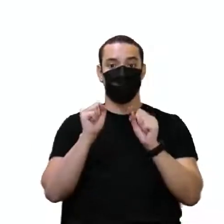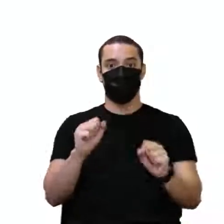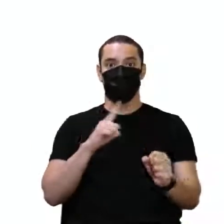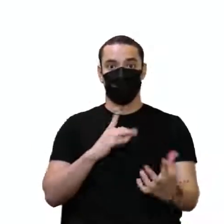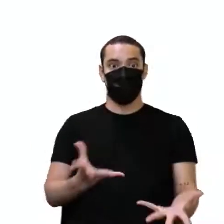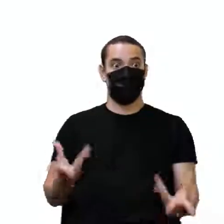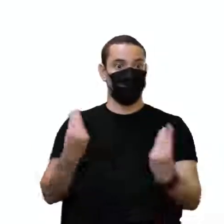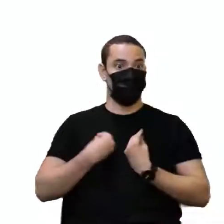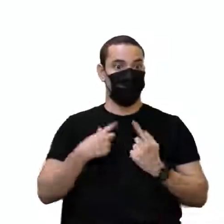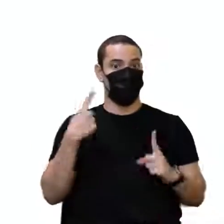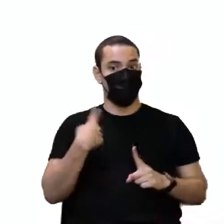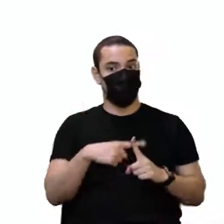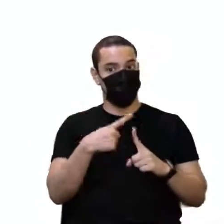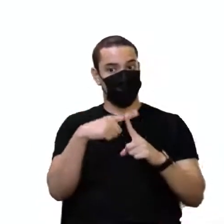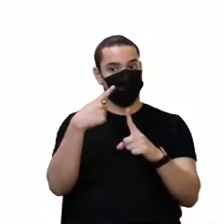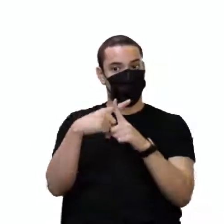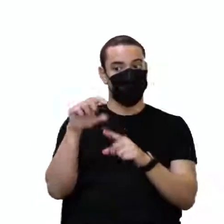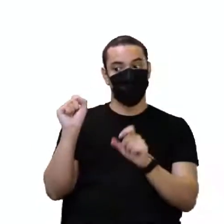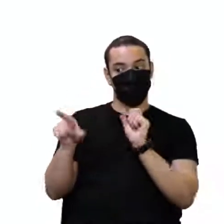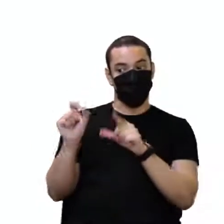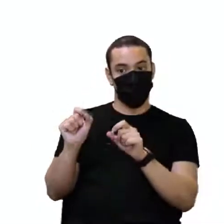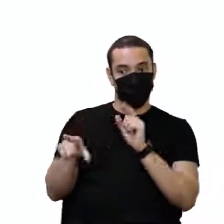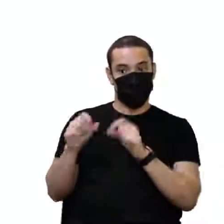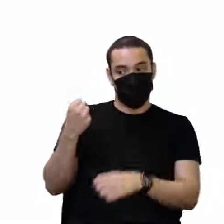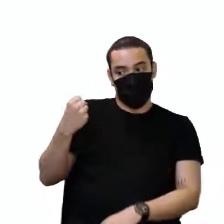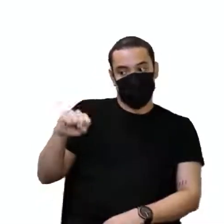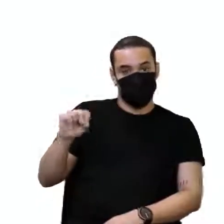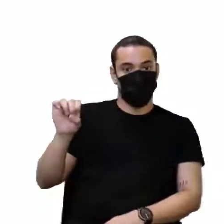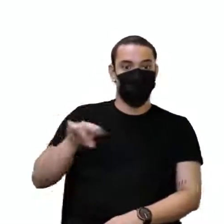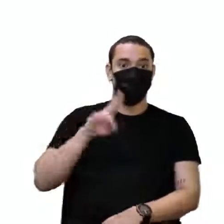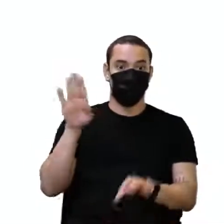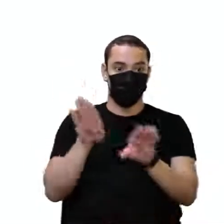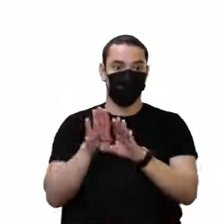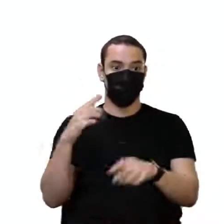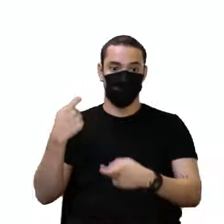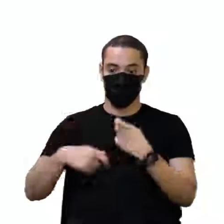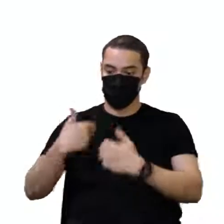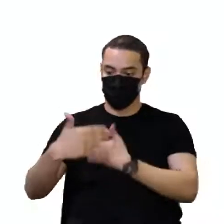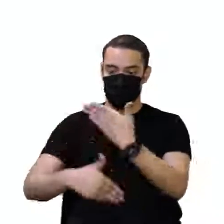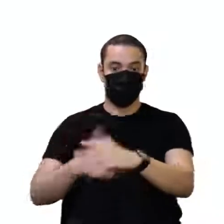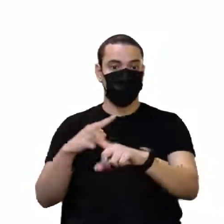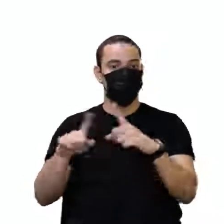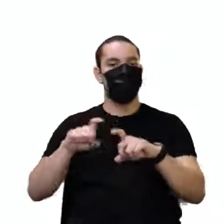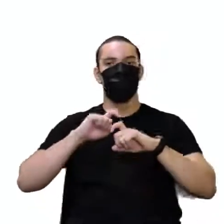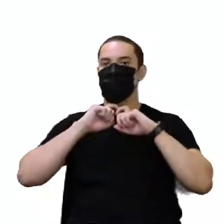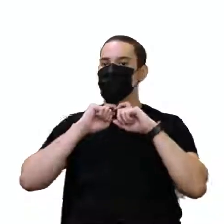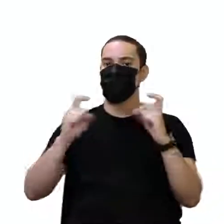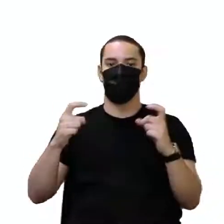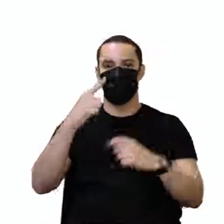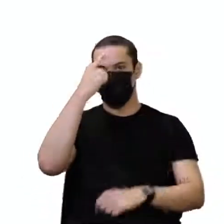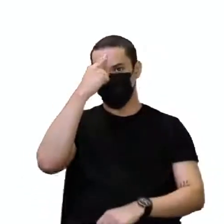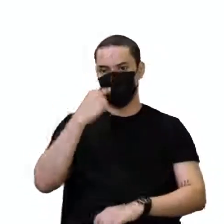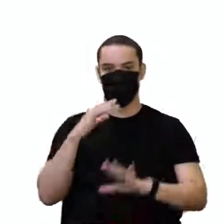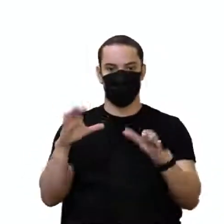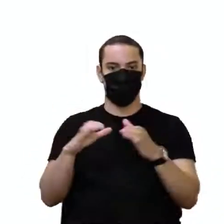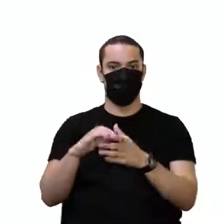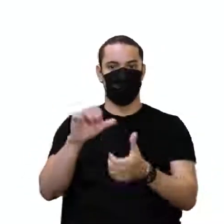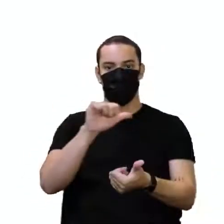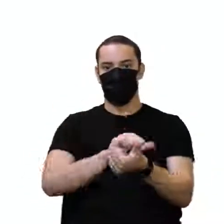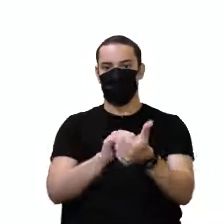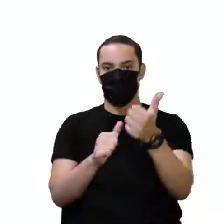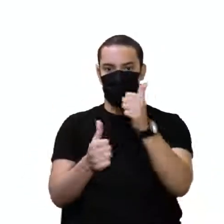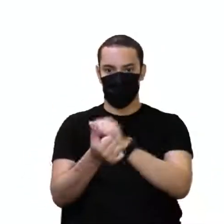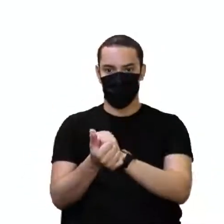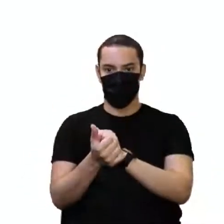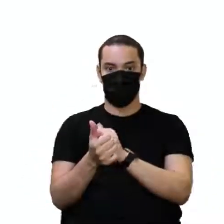defensivas, ofensivas ou reprodutivas. Nenhuma espécie se transforma em mimética.